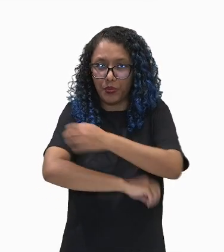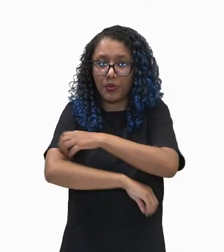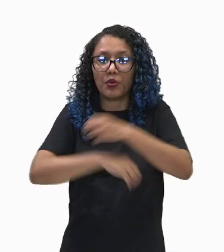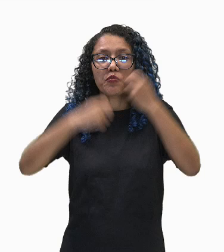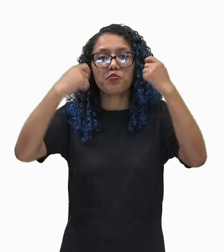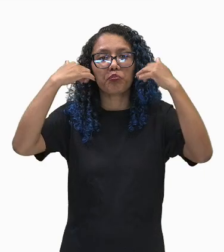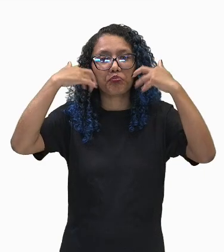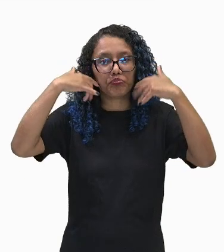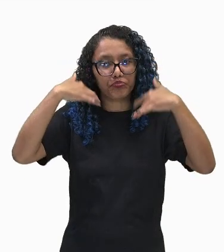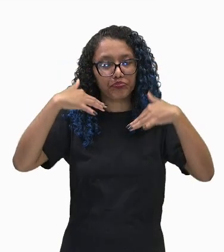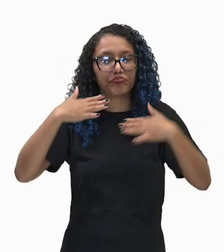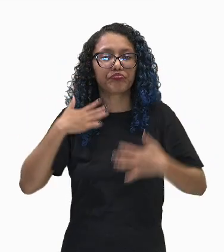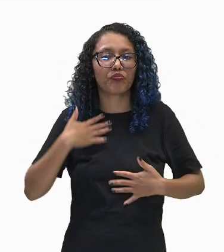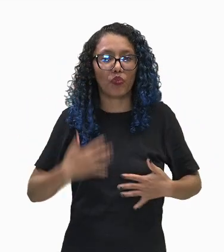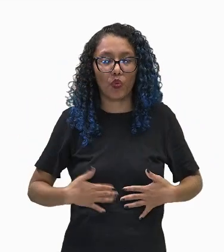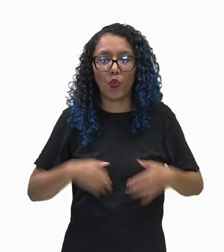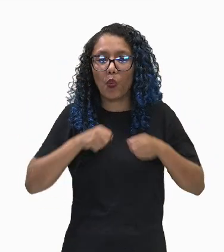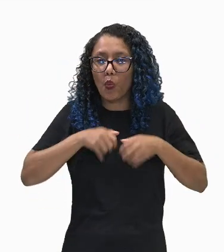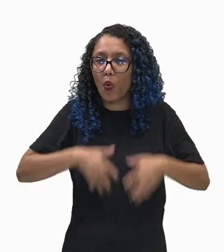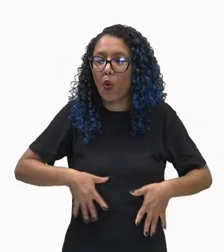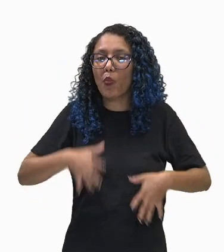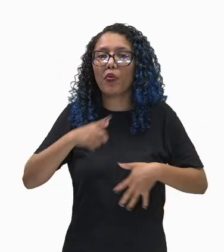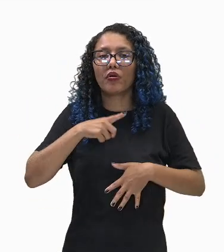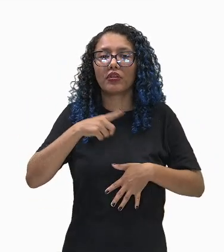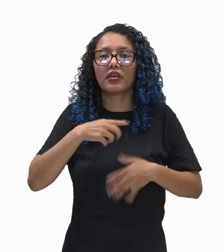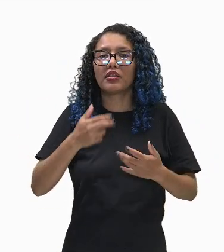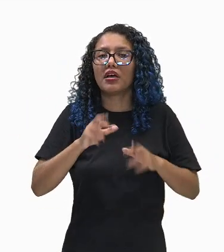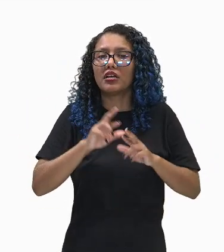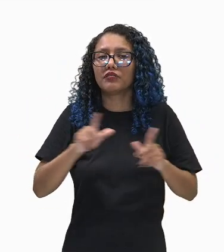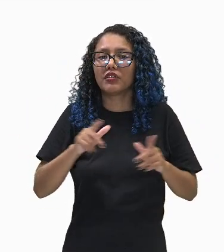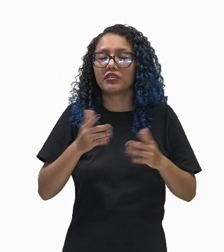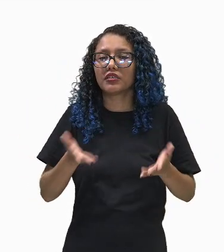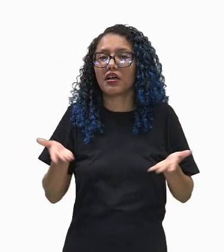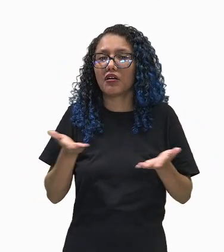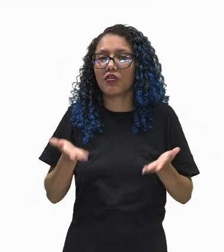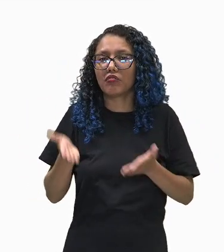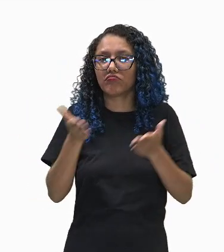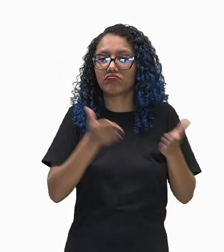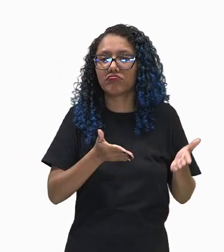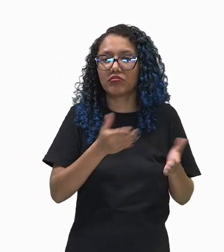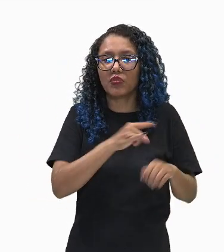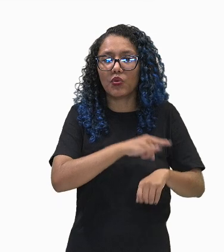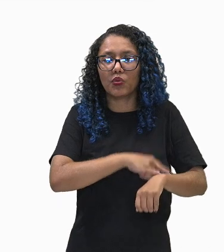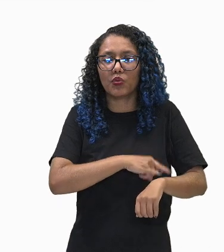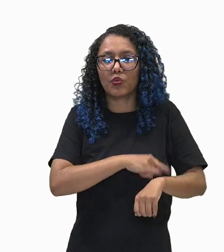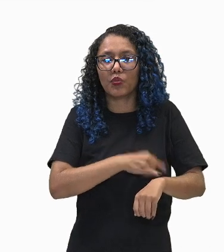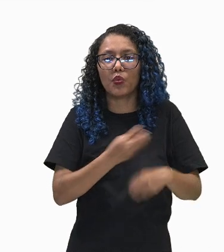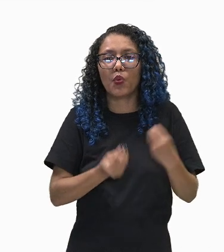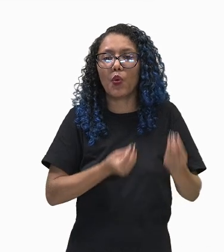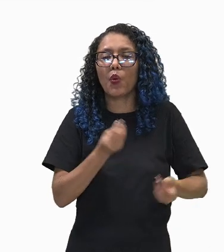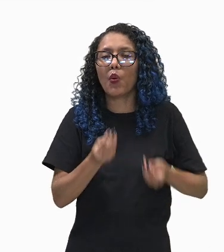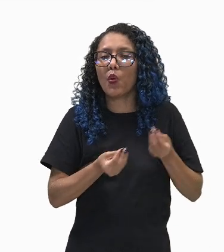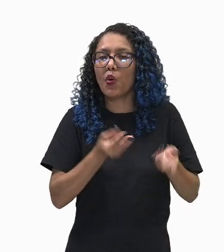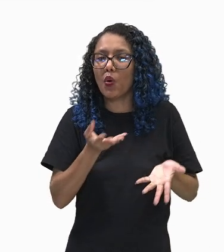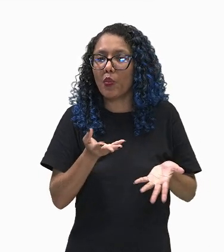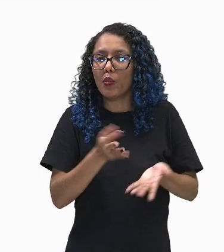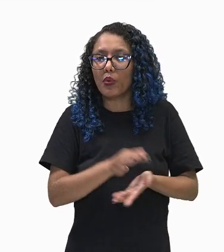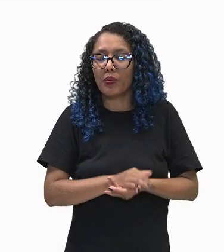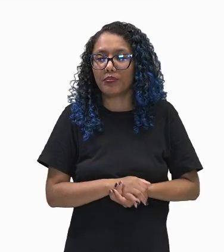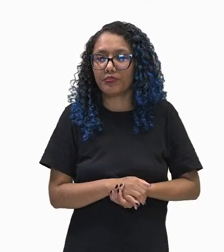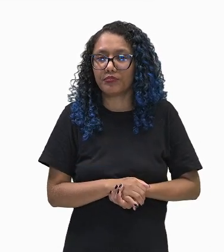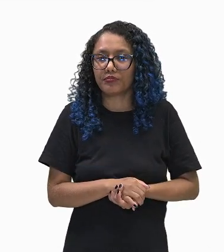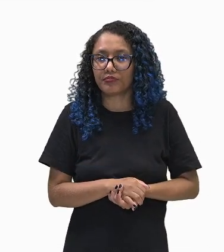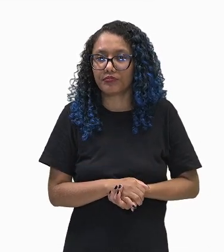Para diferenciar ele do sistema urinário, eu apresento aí o sistema urinário, mais uma vez, que é especializado